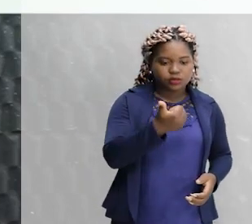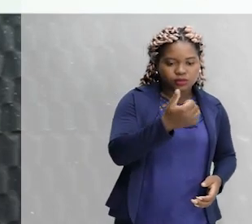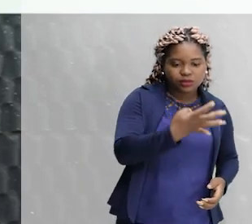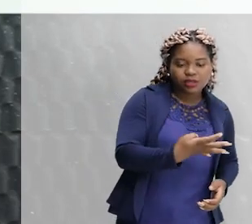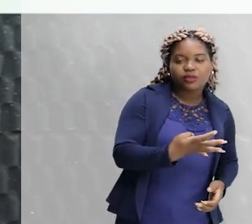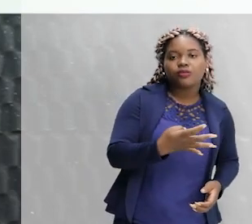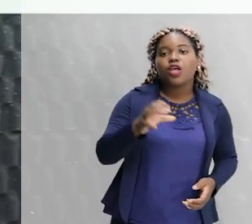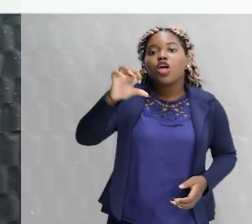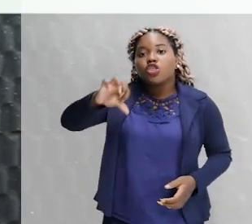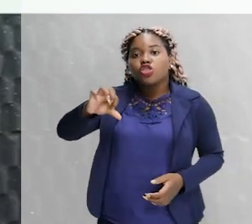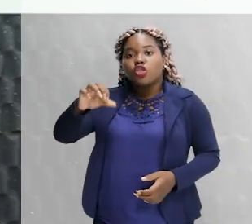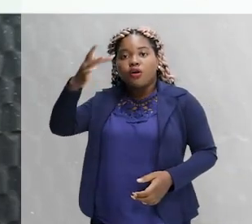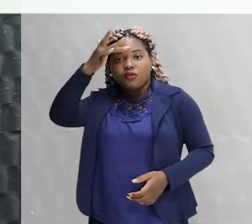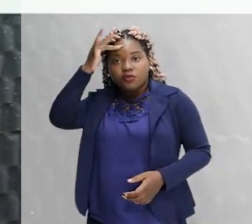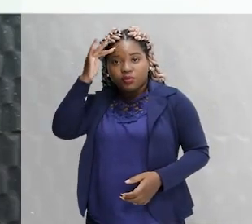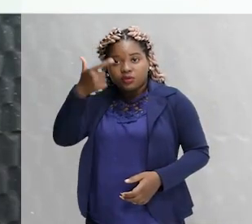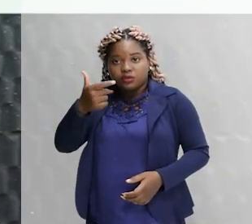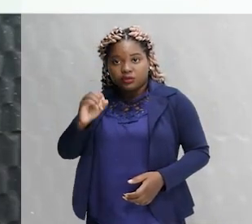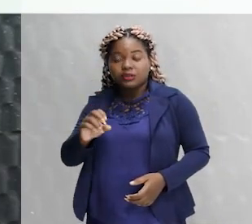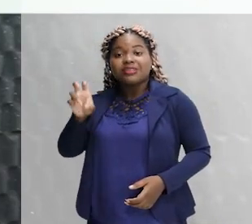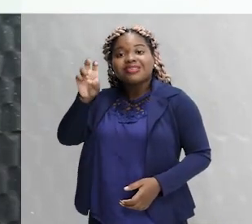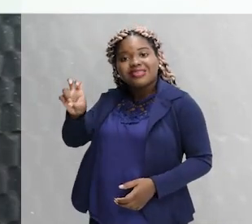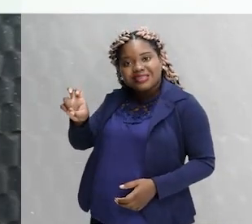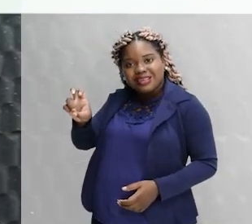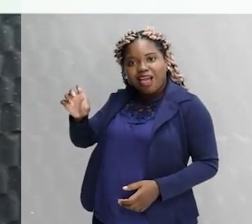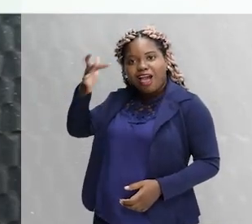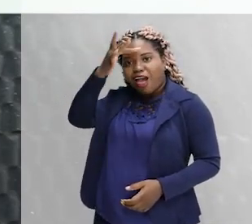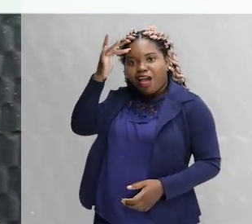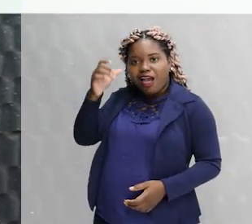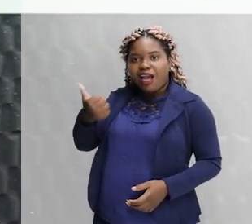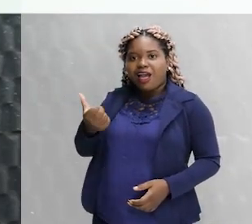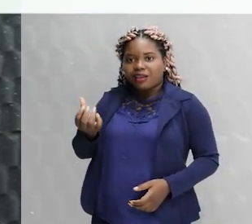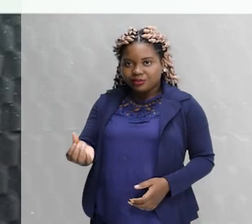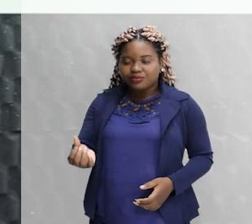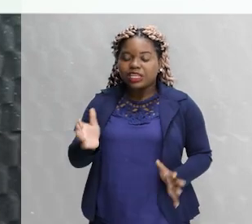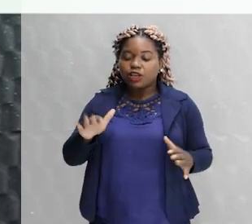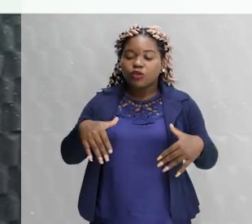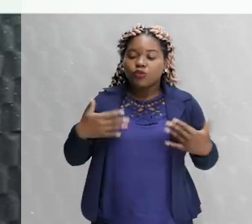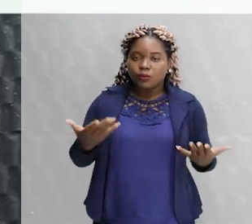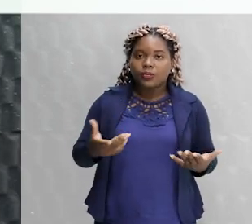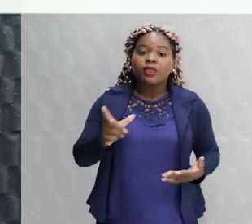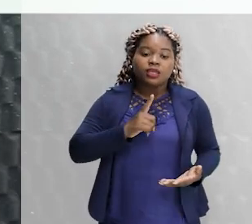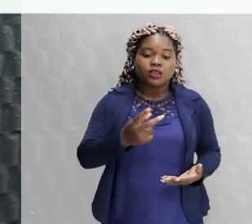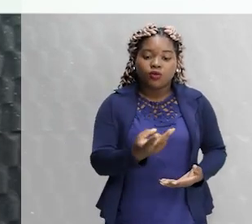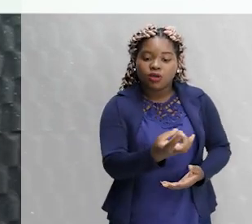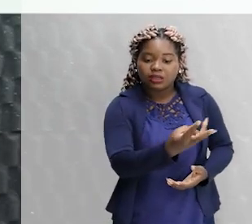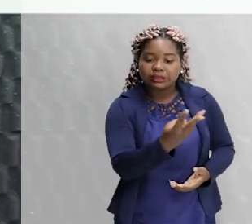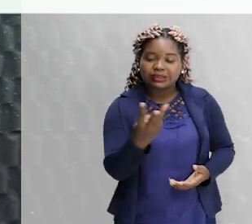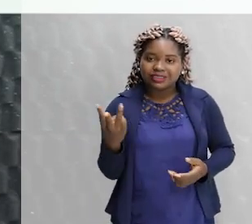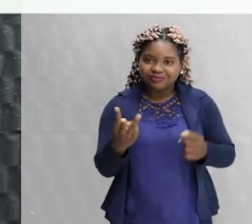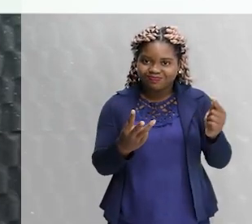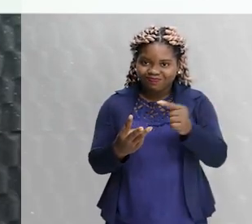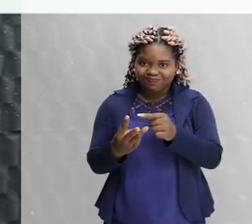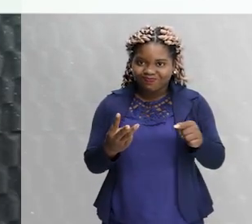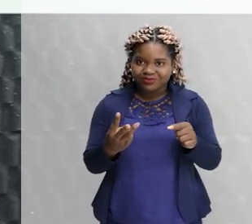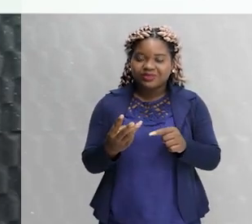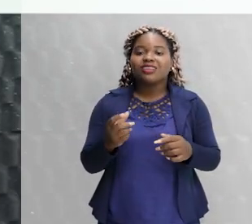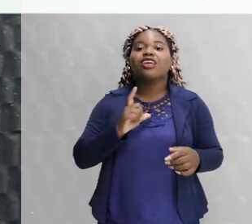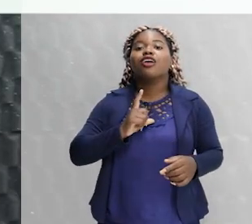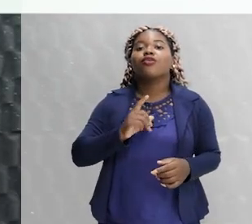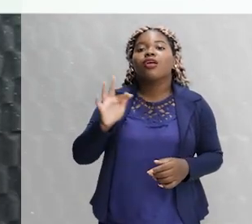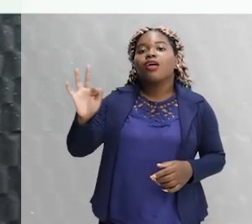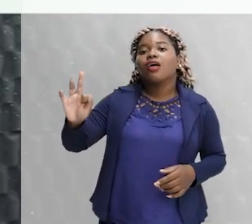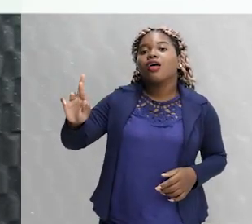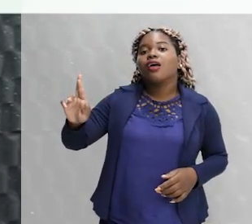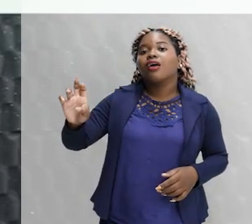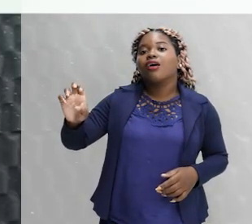20 anos e 5 pessoas de 16 anos. Eu estou dando aqui a frequência com que um dado aparece, ó.